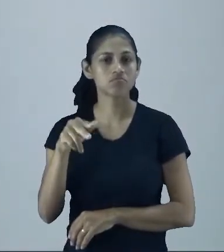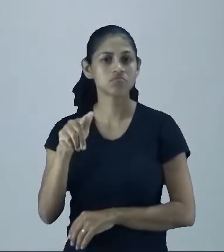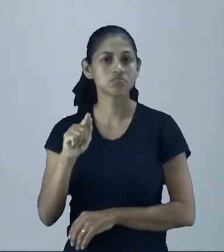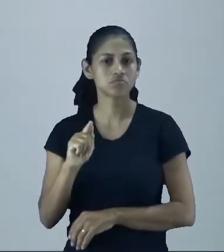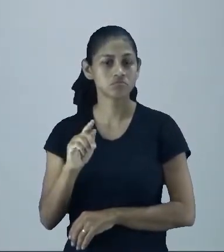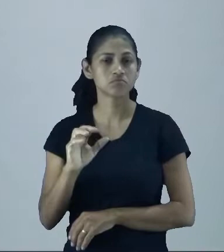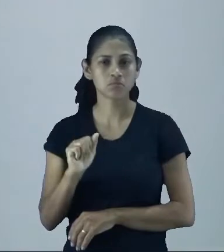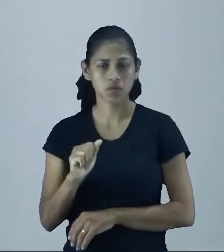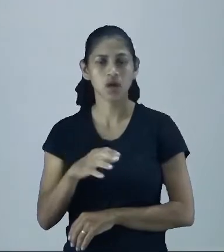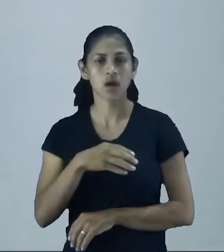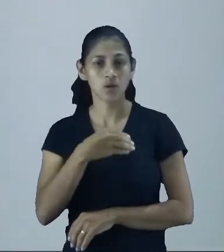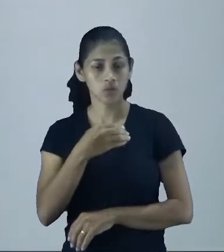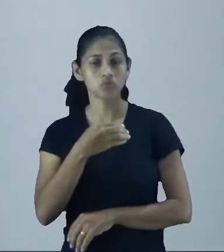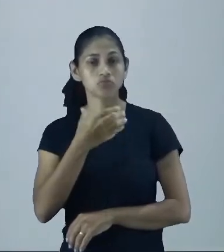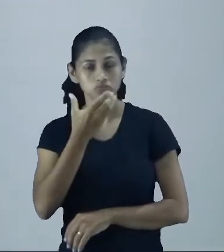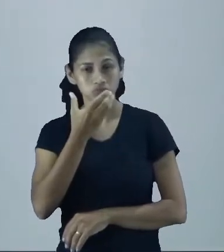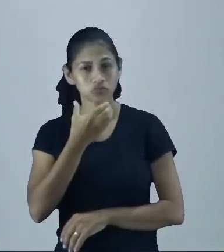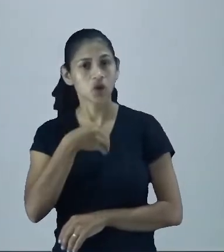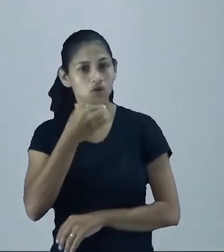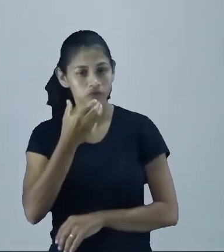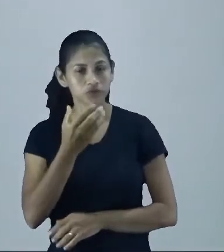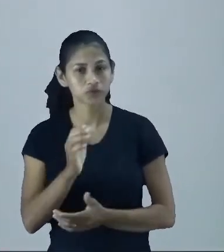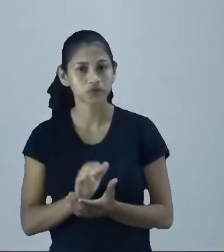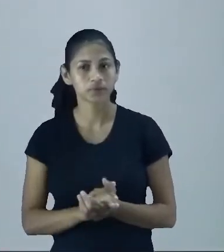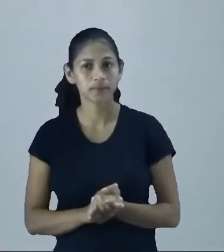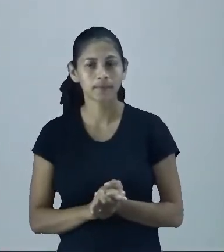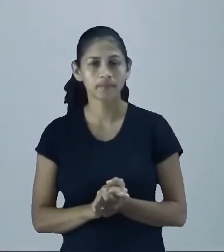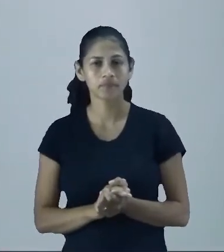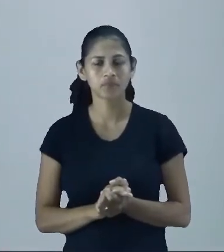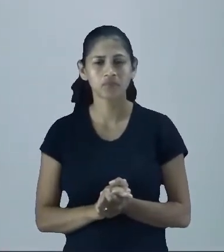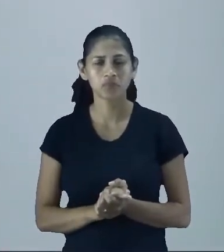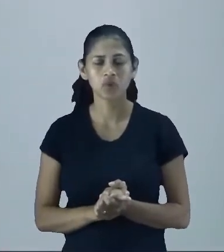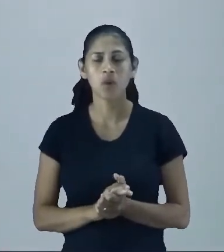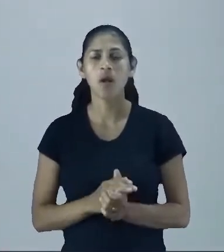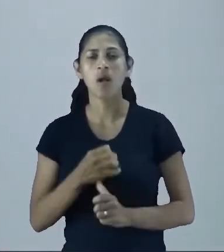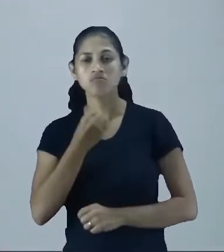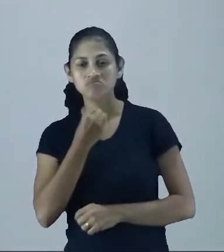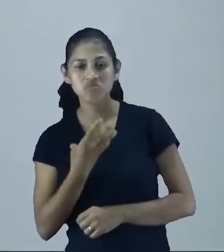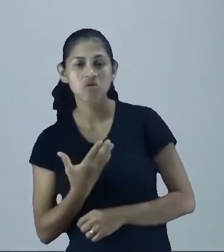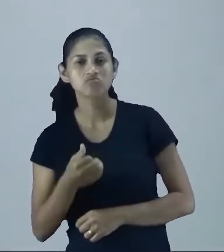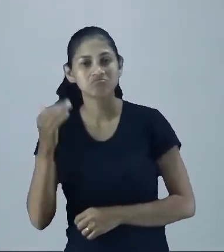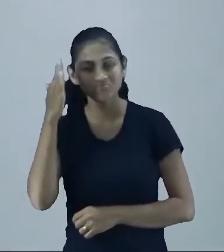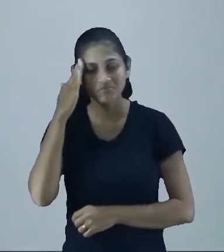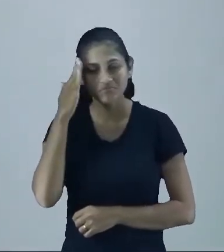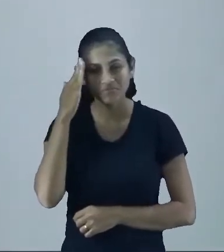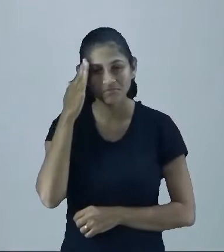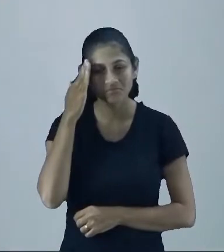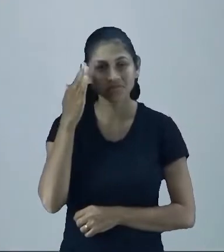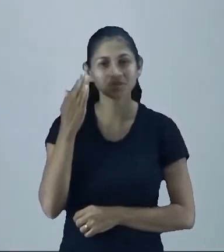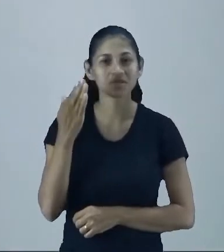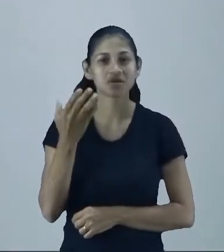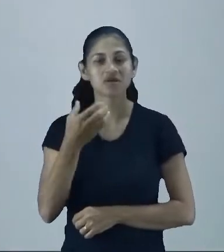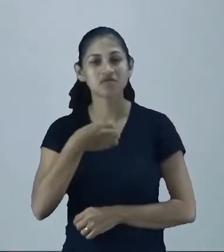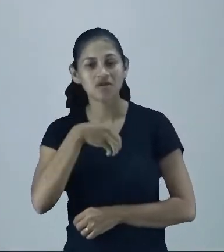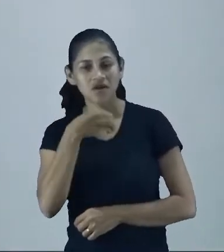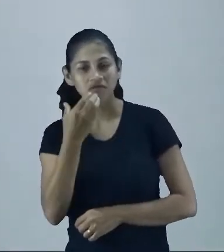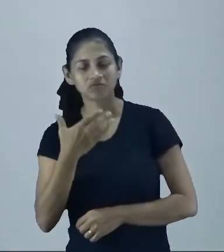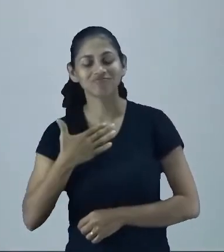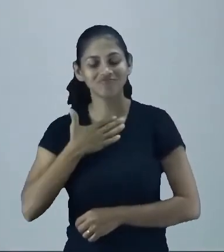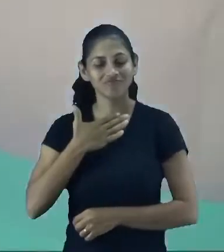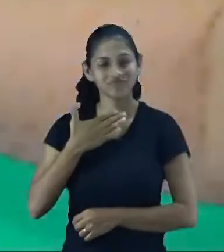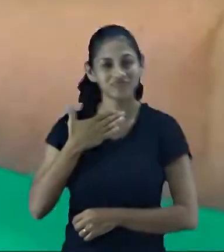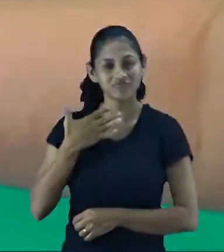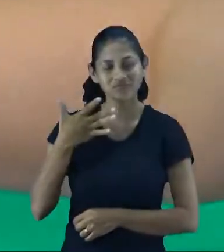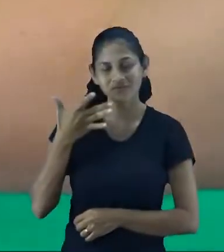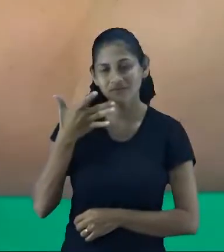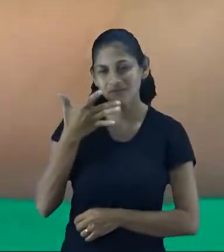saber que essa fruta tão gostosa, que a gente gosta muito, como a manga, né? Ela tem uma